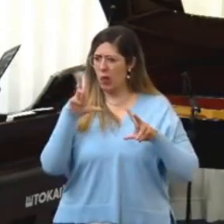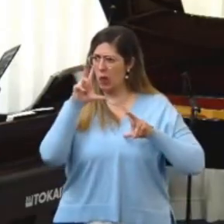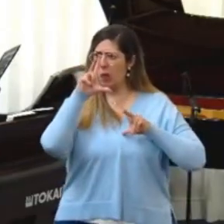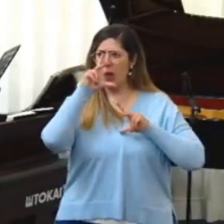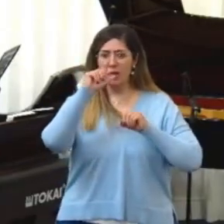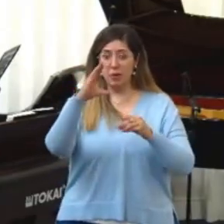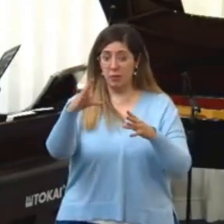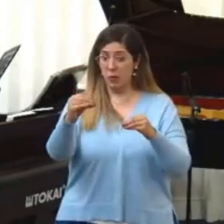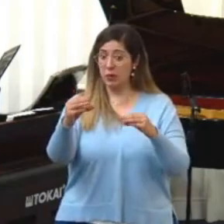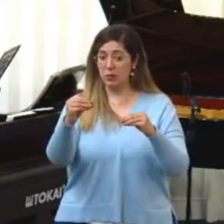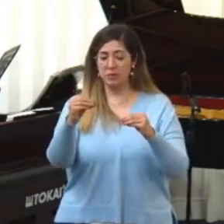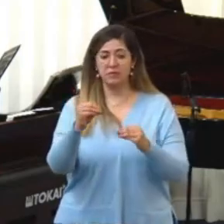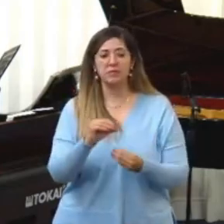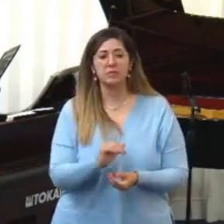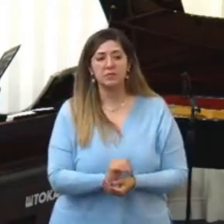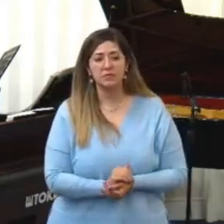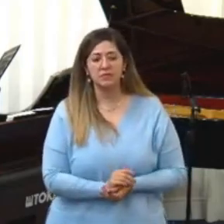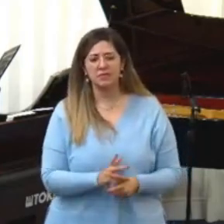força.